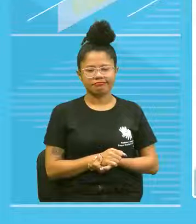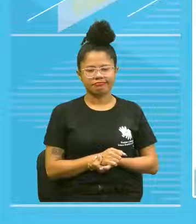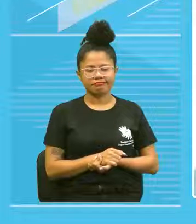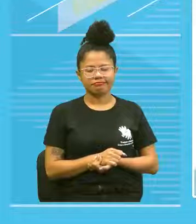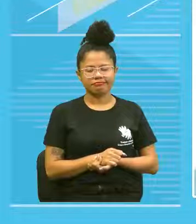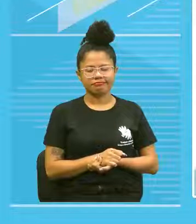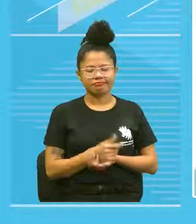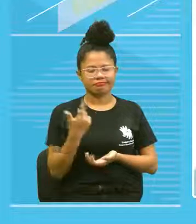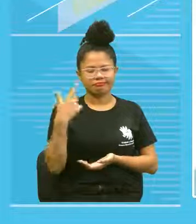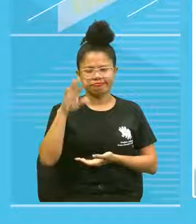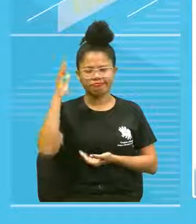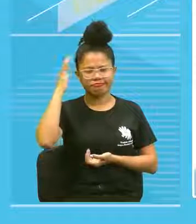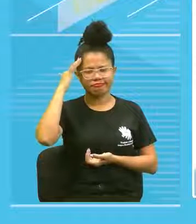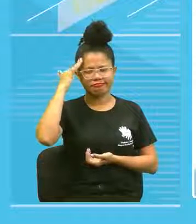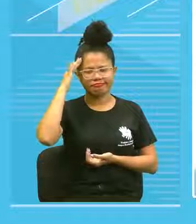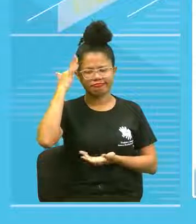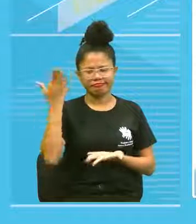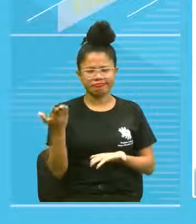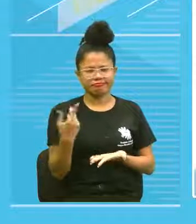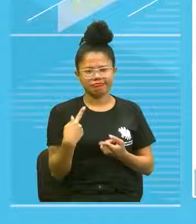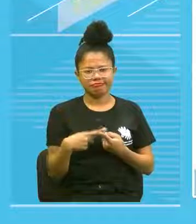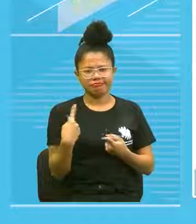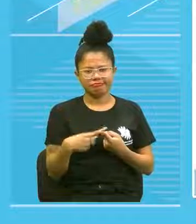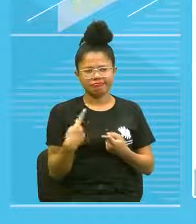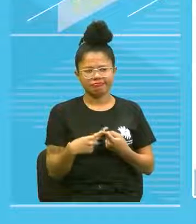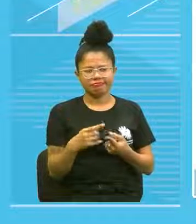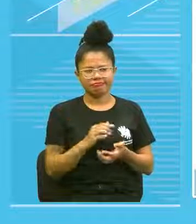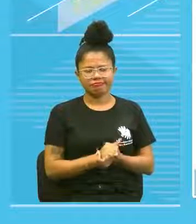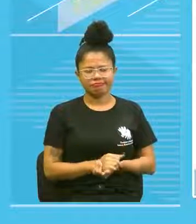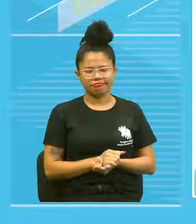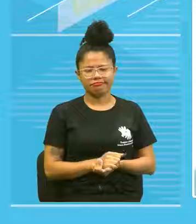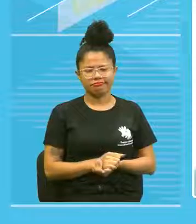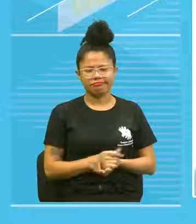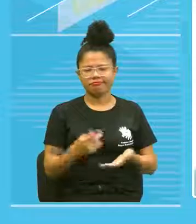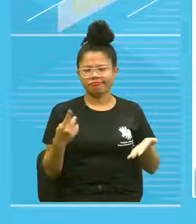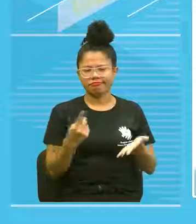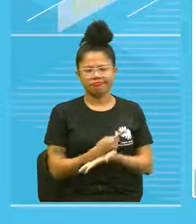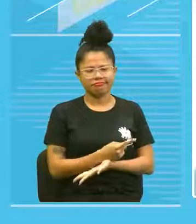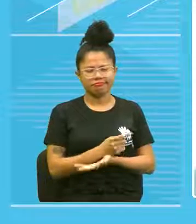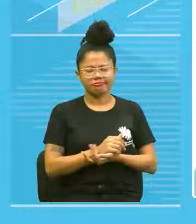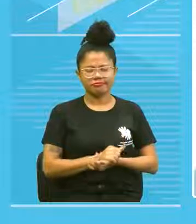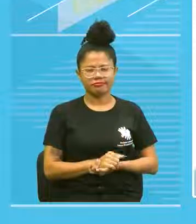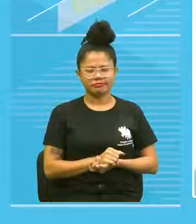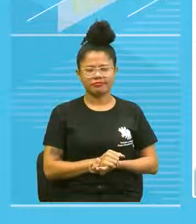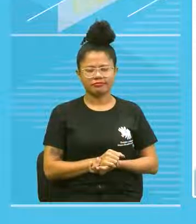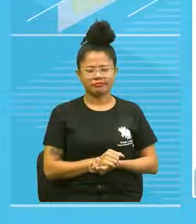e eu não consigo entender porque uma realidade é factível é um